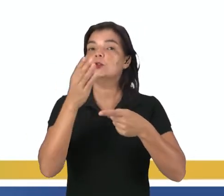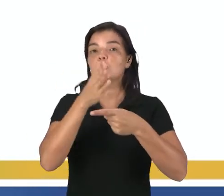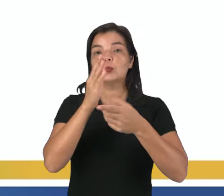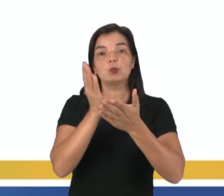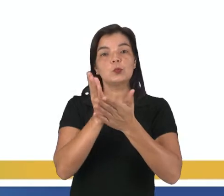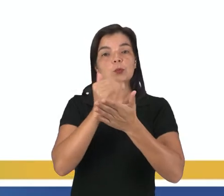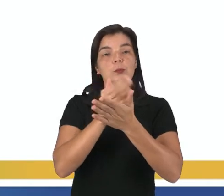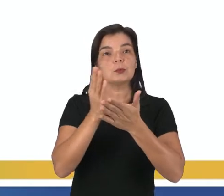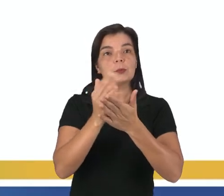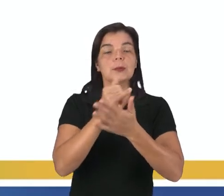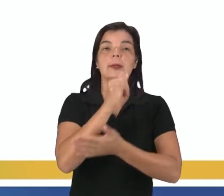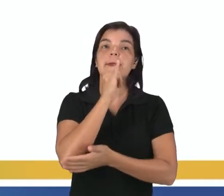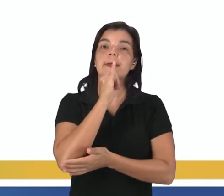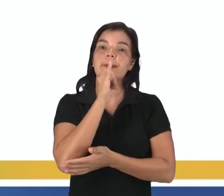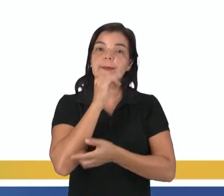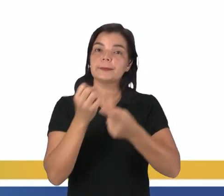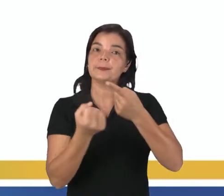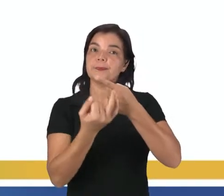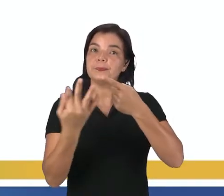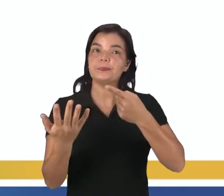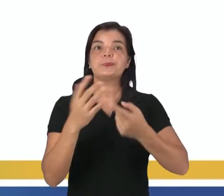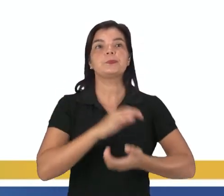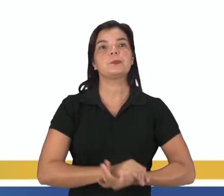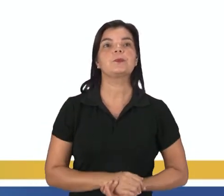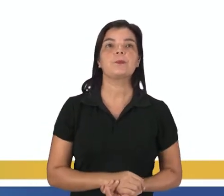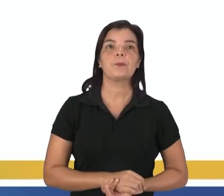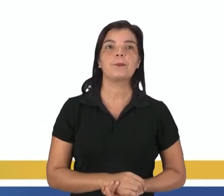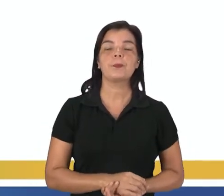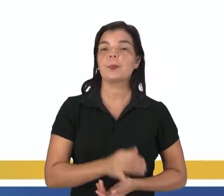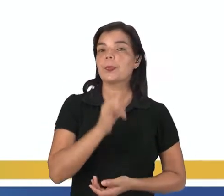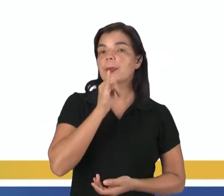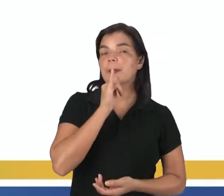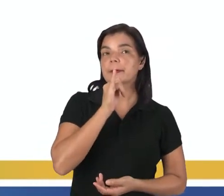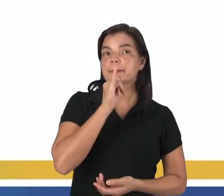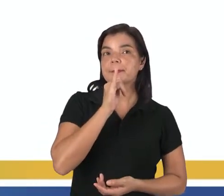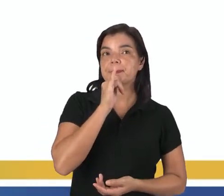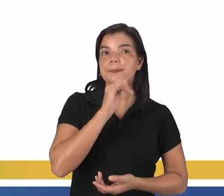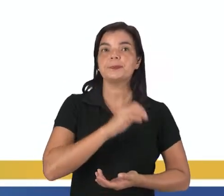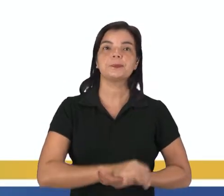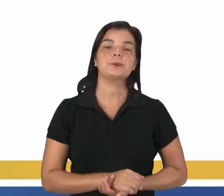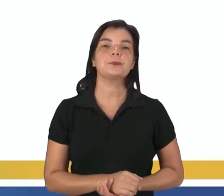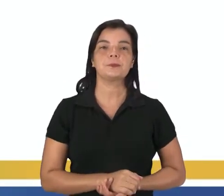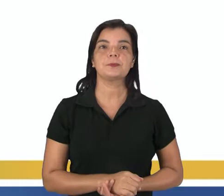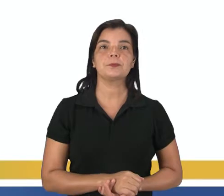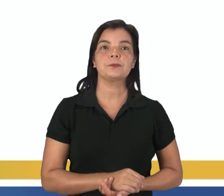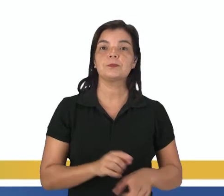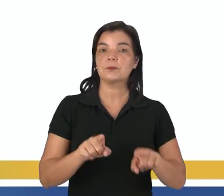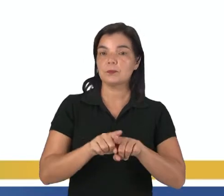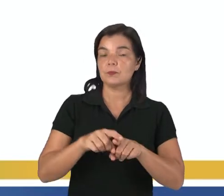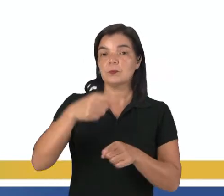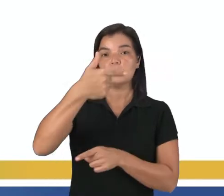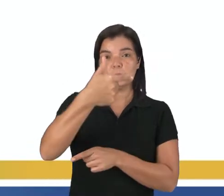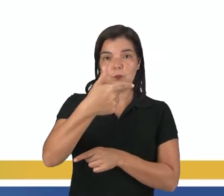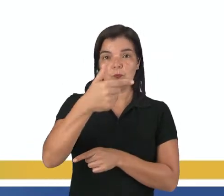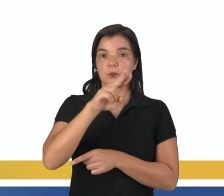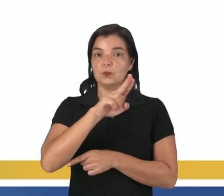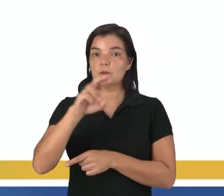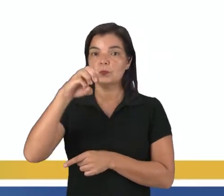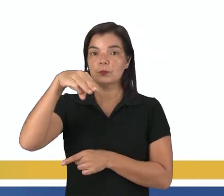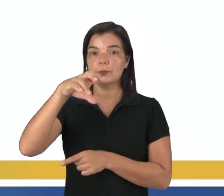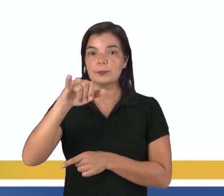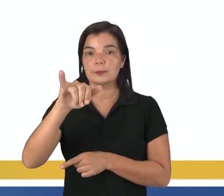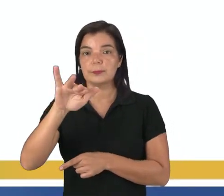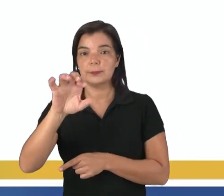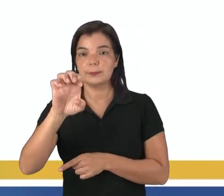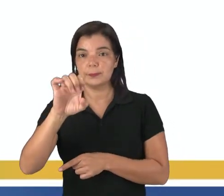dividida, Ou seja, o denominador da fração. Observe aí, quando o número de partes for 2, o nome de cada parte aí